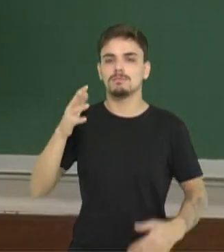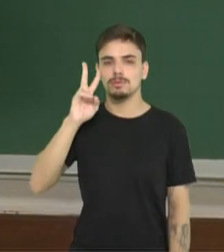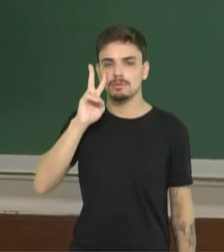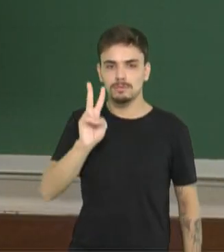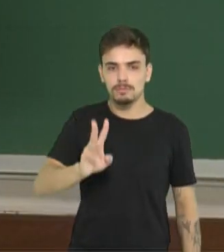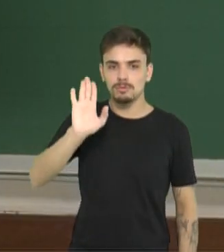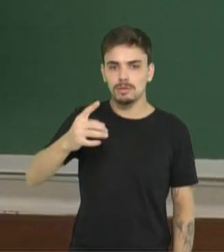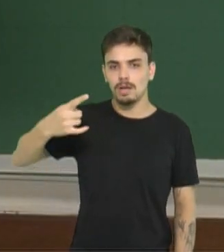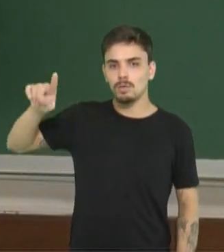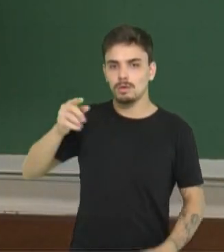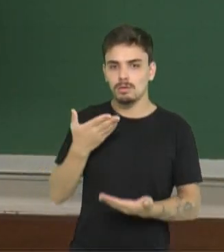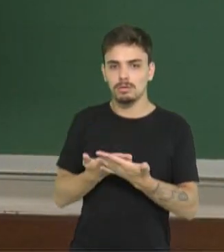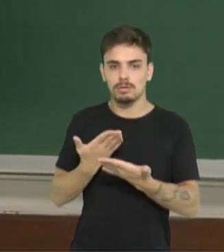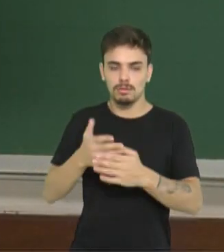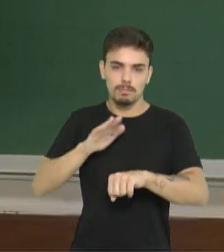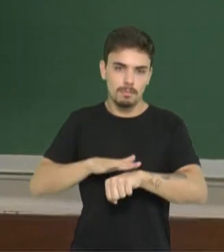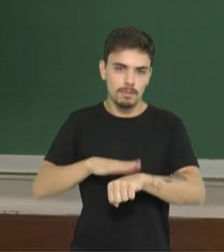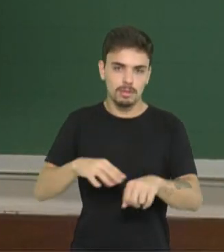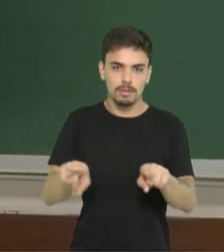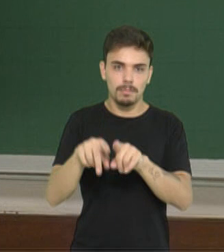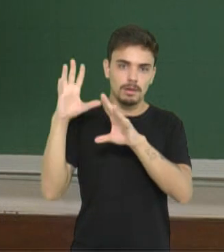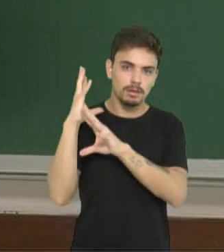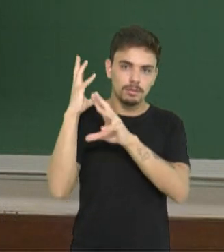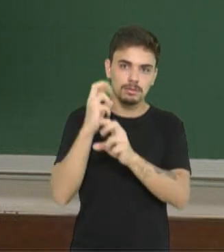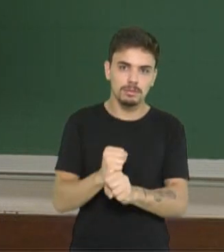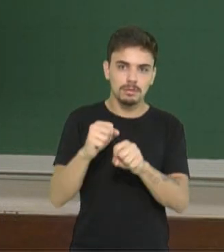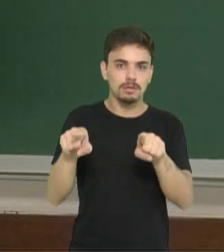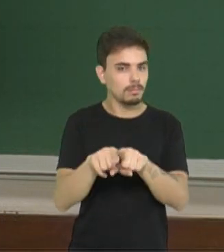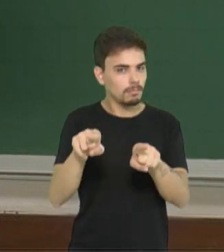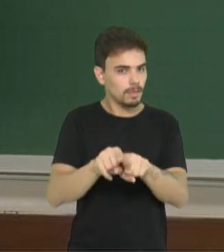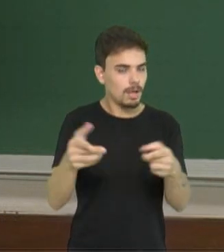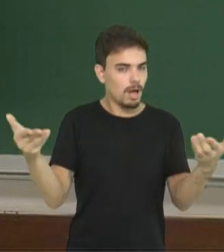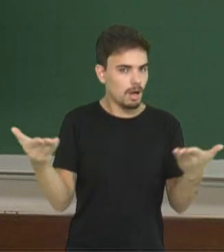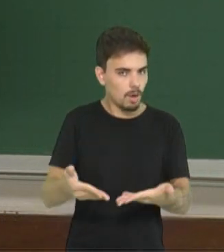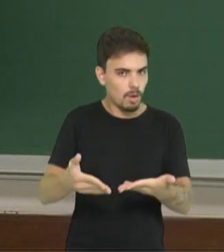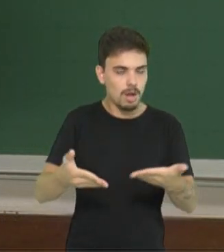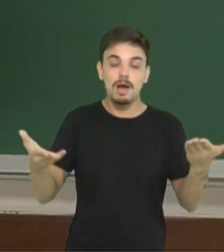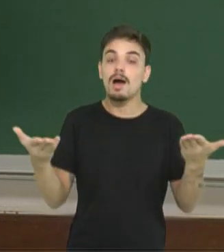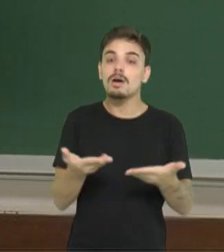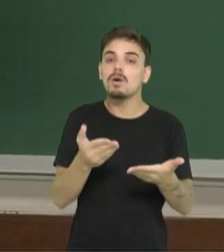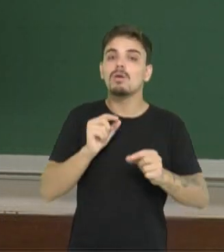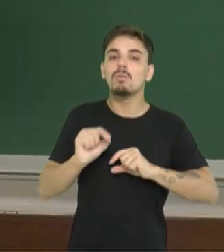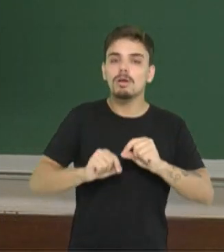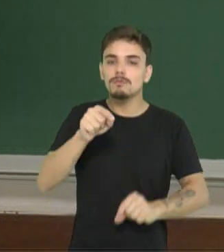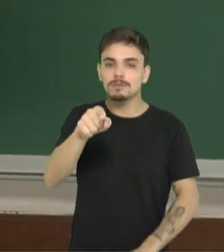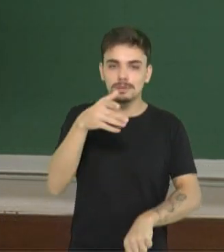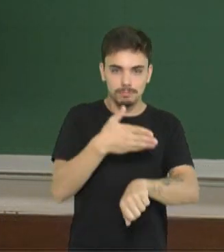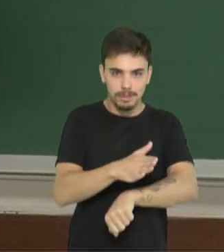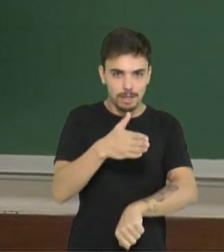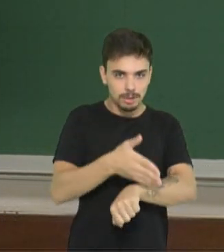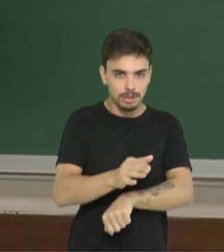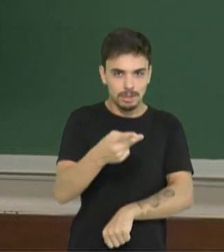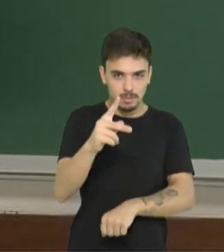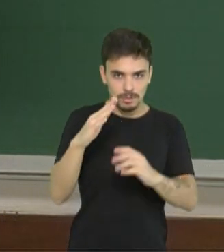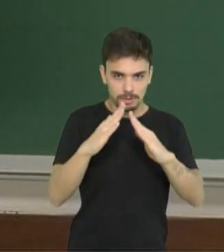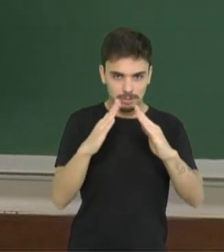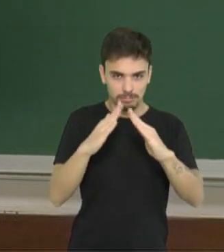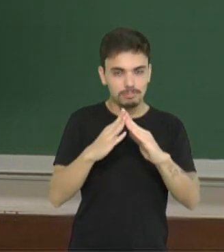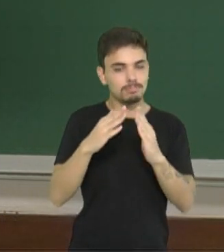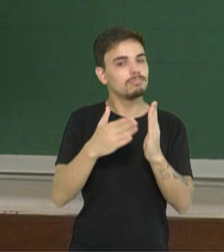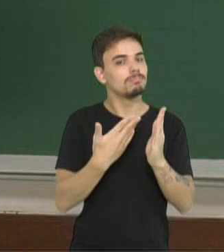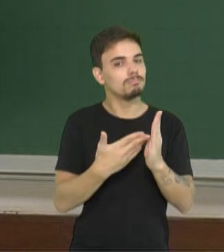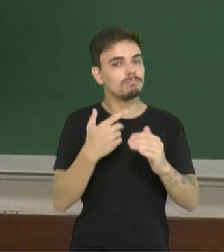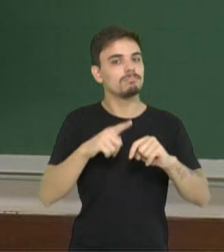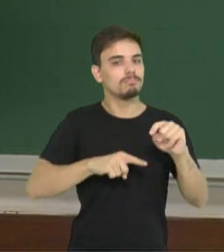vimos isso em outro momento, acabamos de recapitular, né? Agora é sua vez de praticar aí no seu